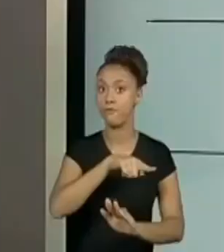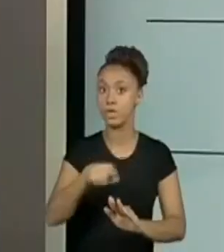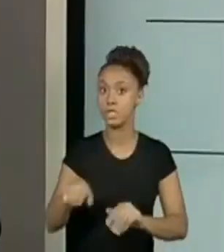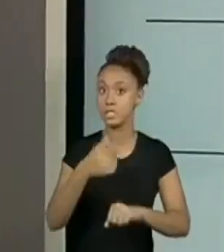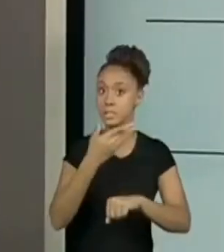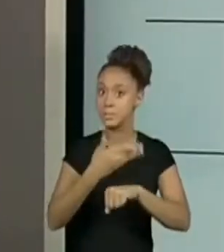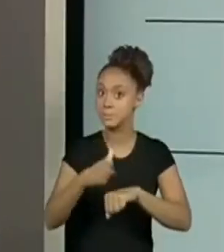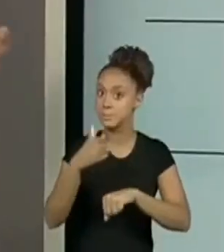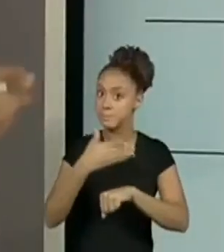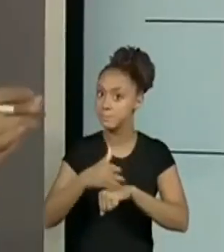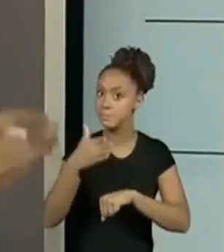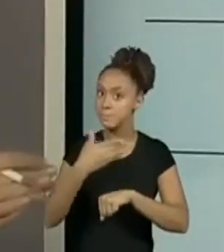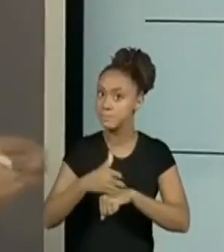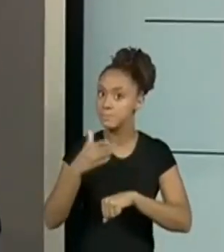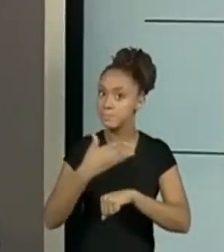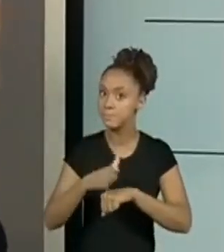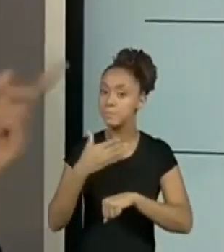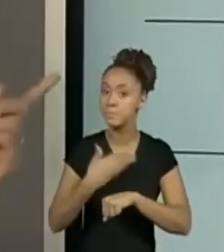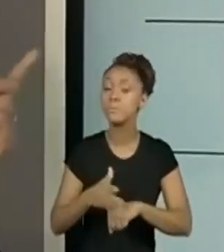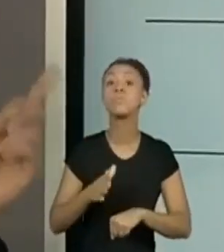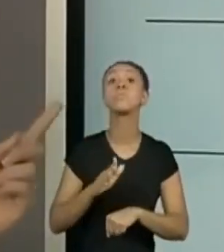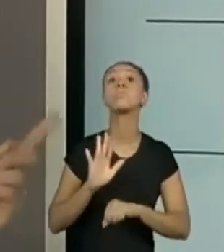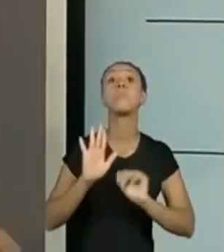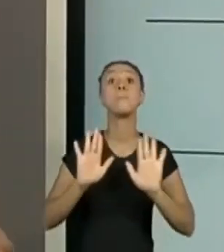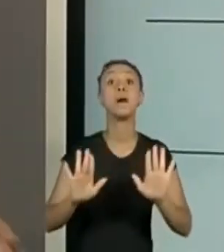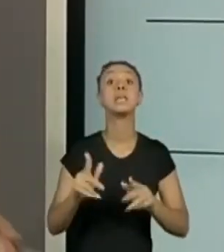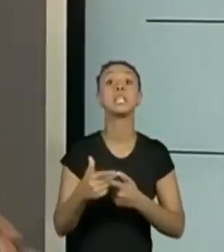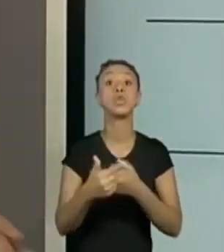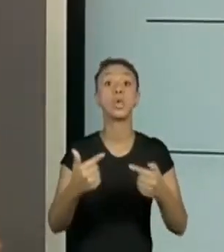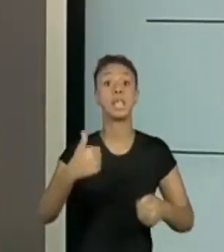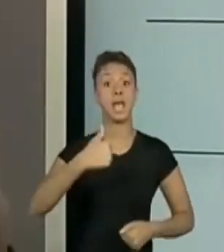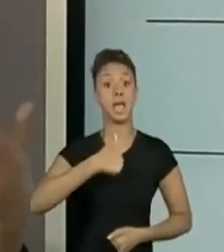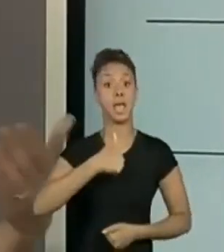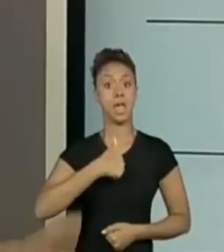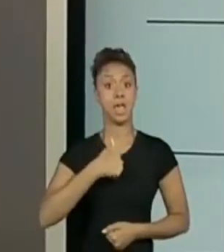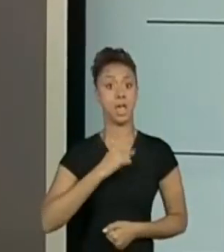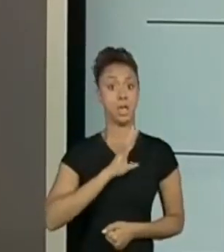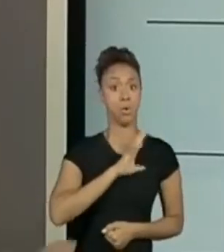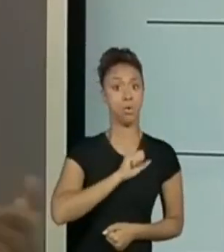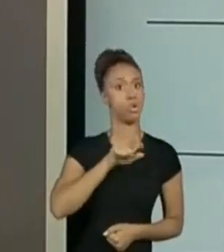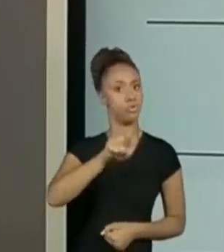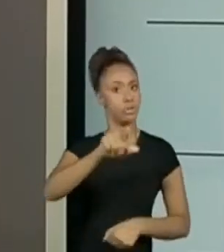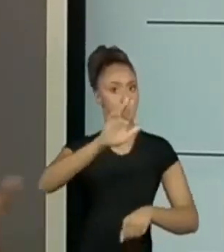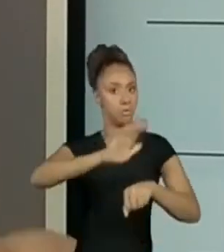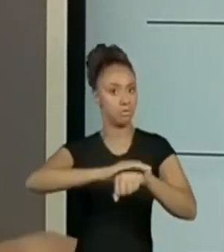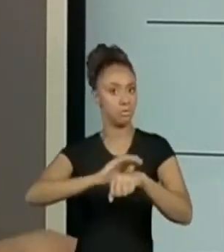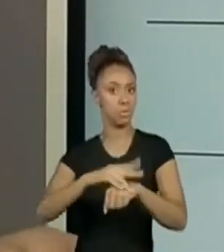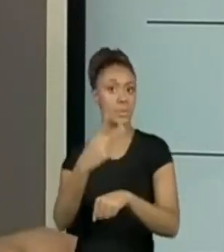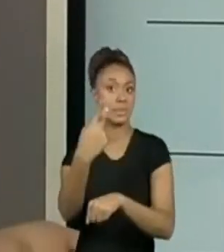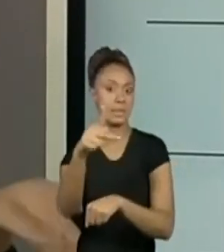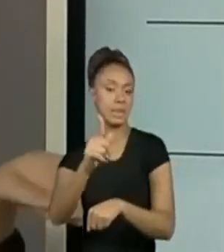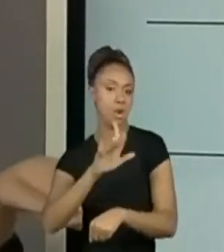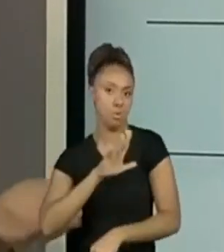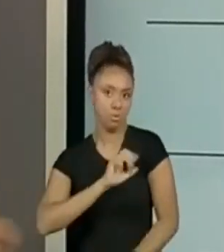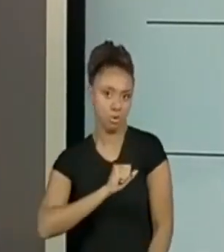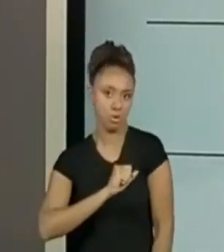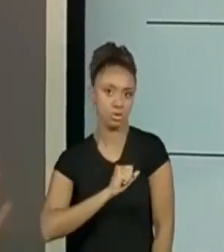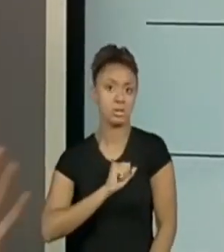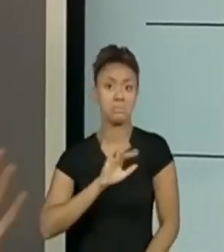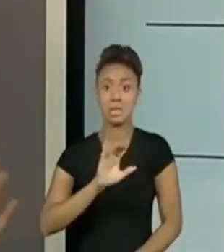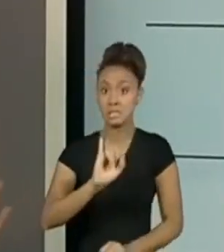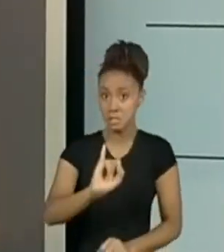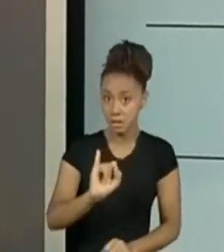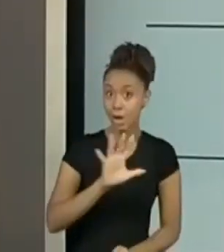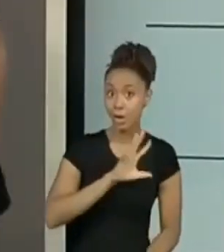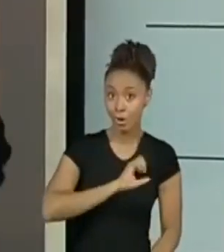lembrando sempre da sua preferência. Aqui é a preferência da professora Kelly. Mas quem também prefere o brinquedo boneca,